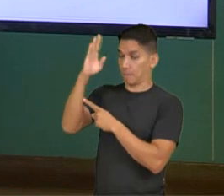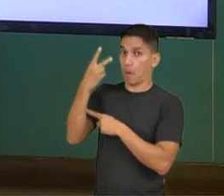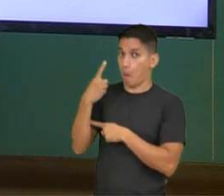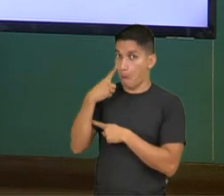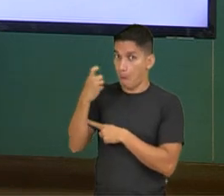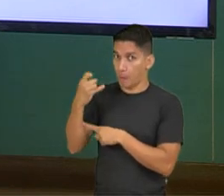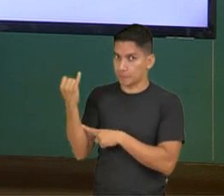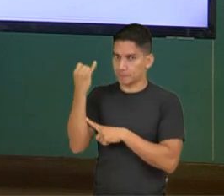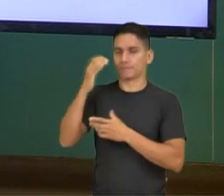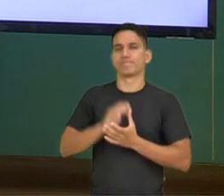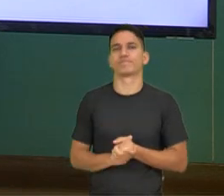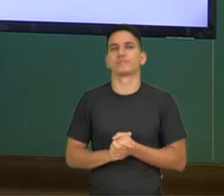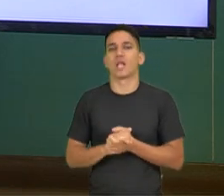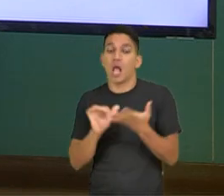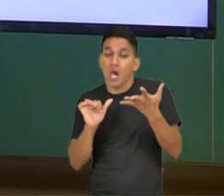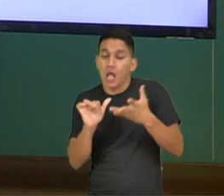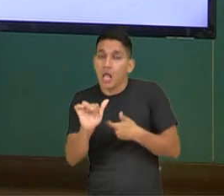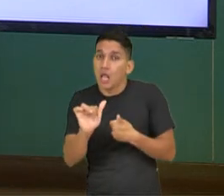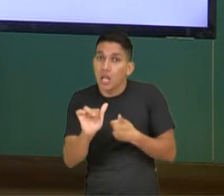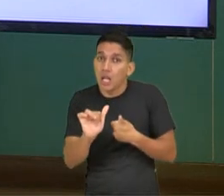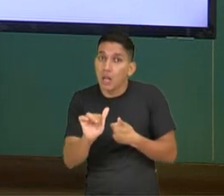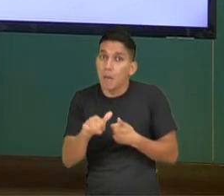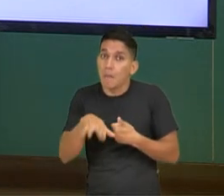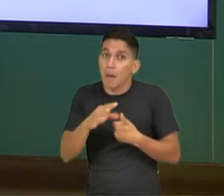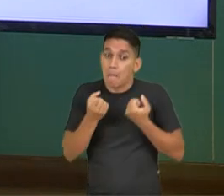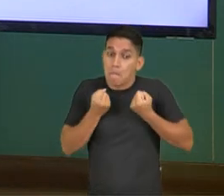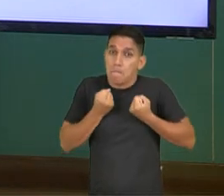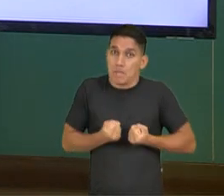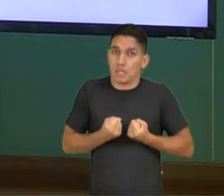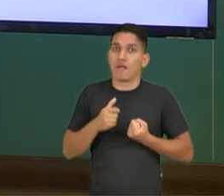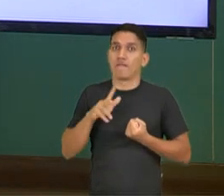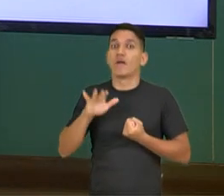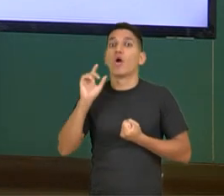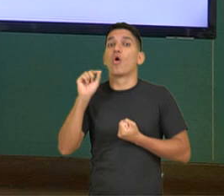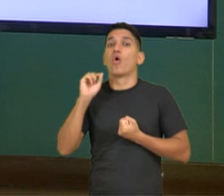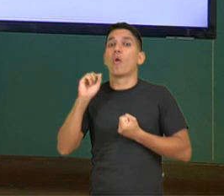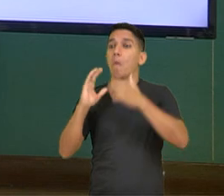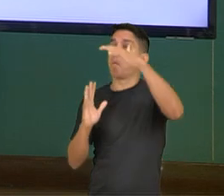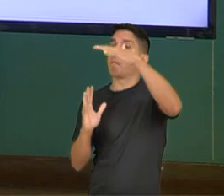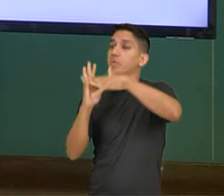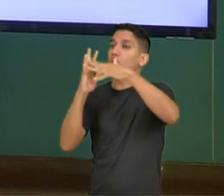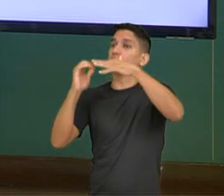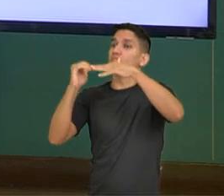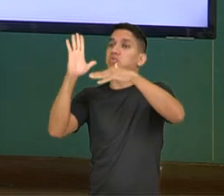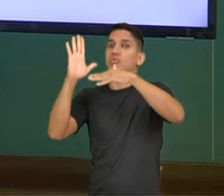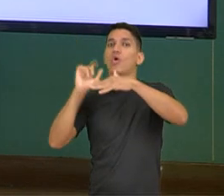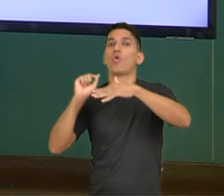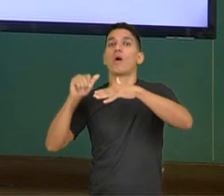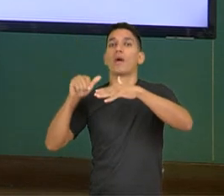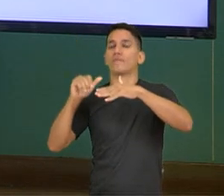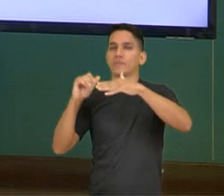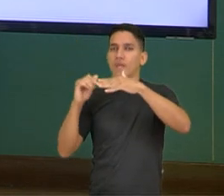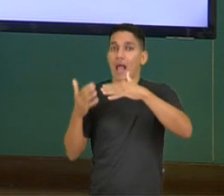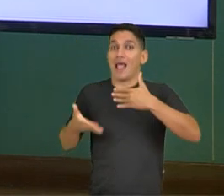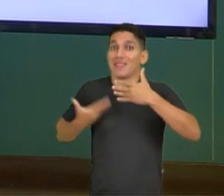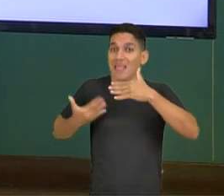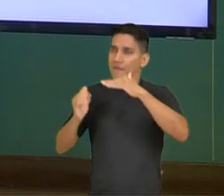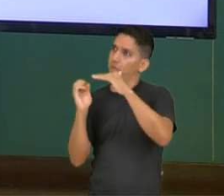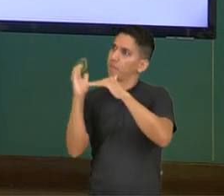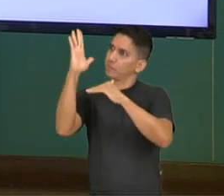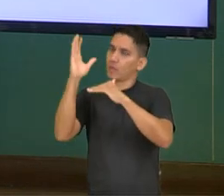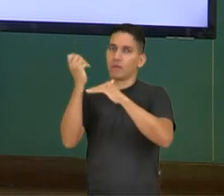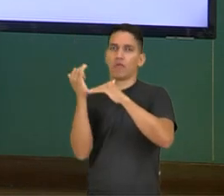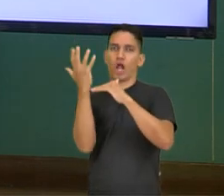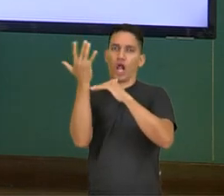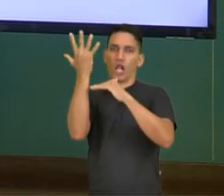As substâncias menos densas, elas vão sair no topo da torre. As mais densas sairá